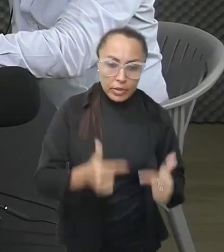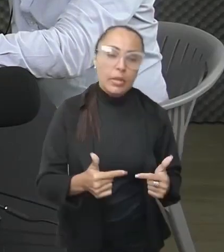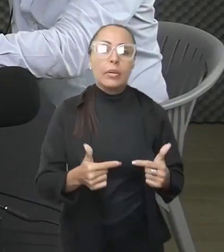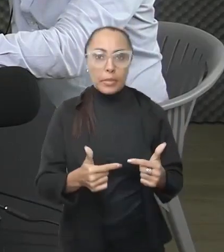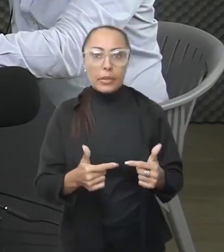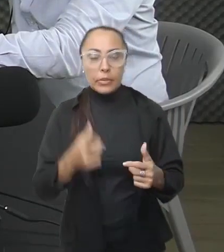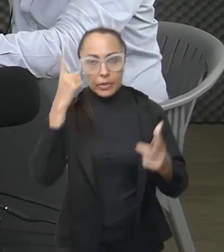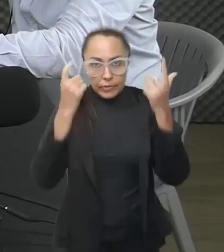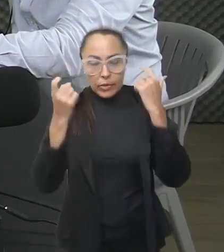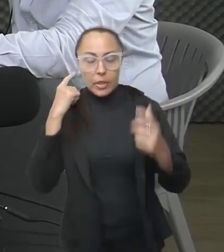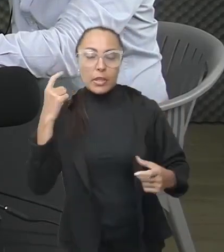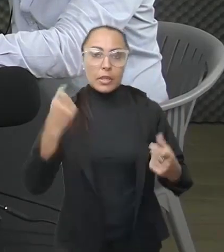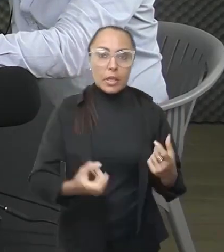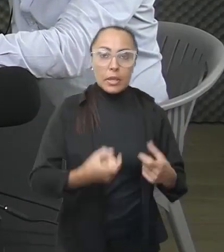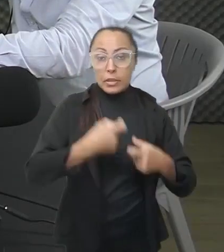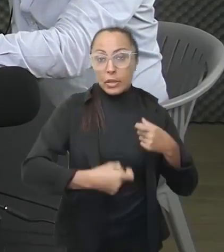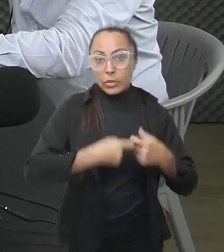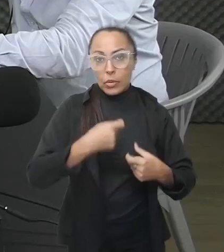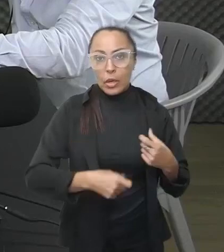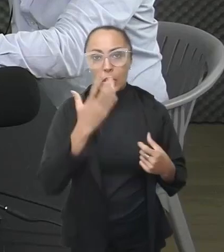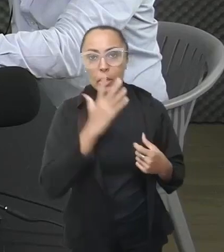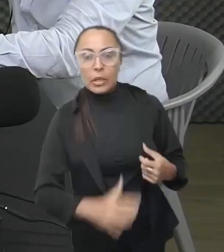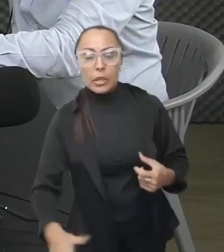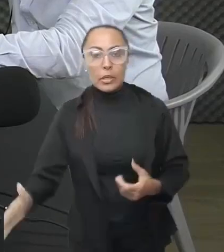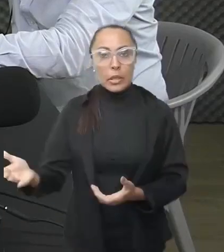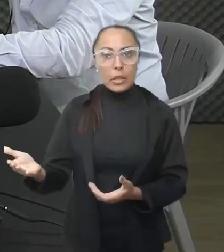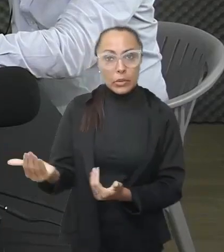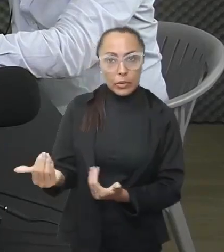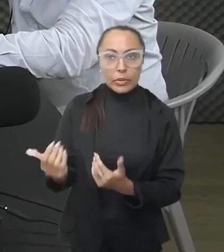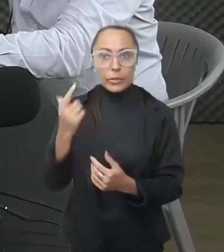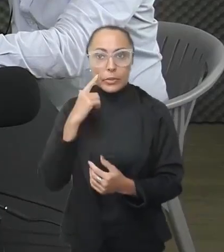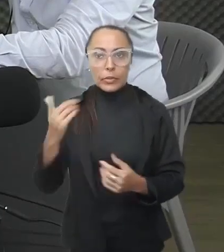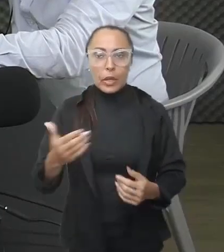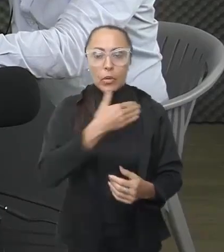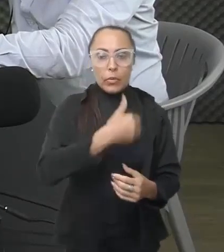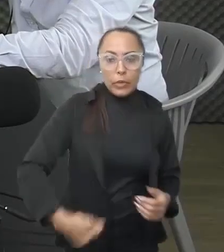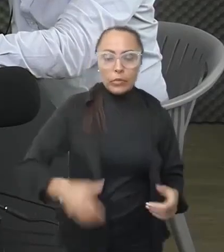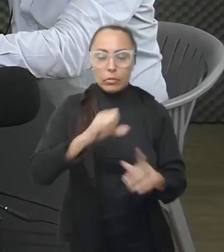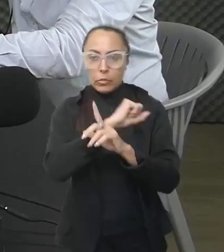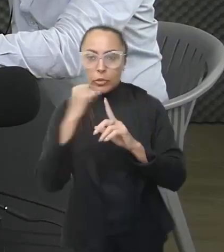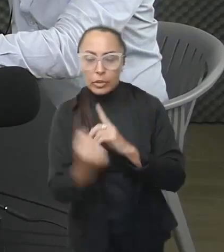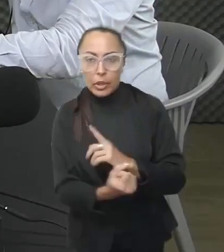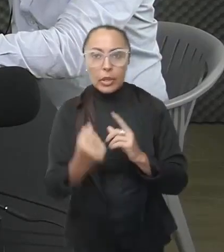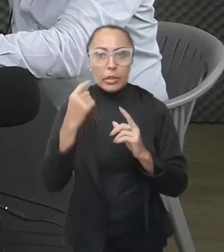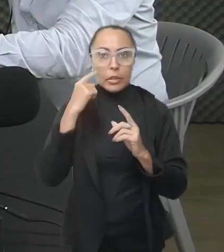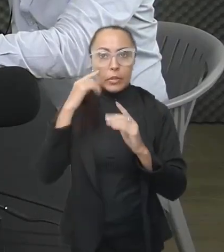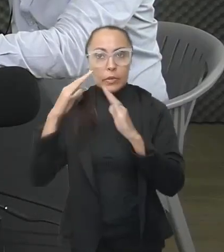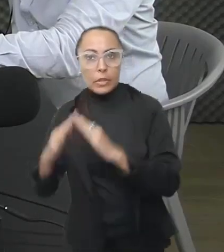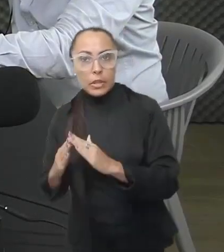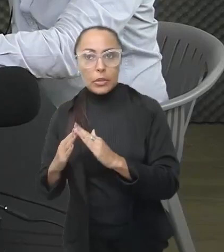violência sexual contra a criança e adolescente. Dividir governo, sociedade, vizinho